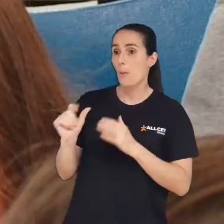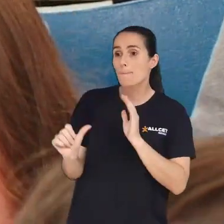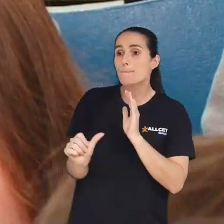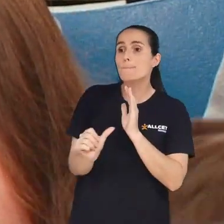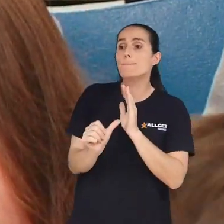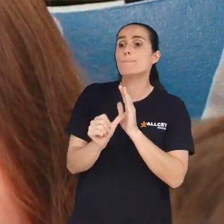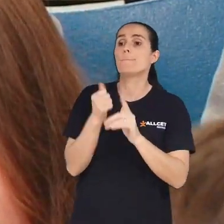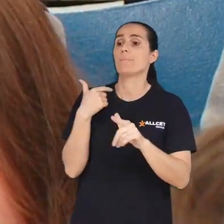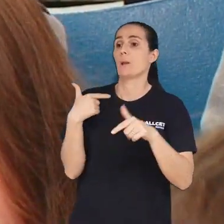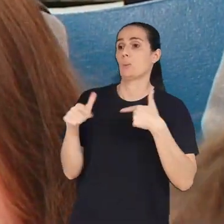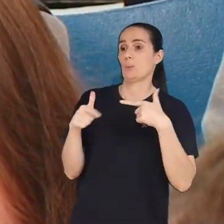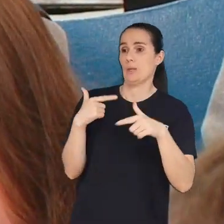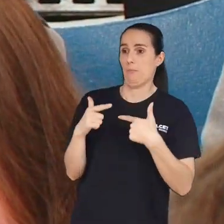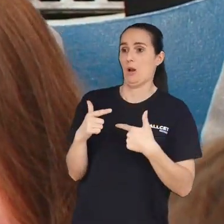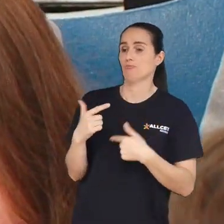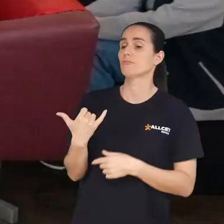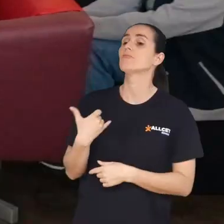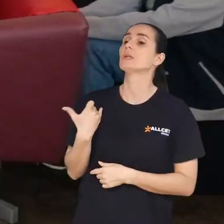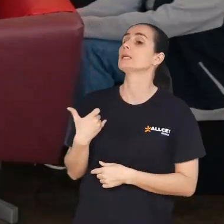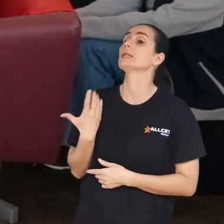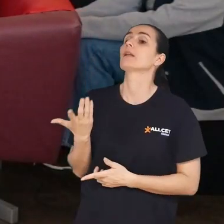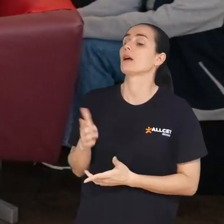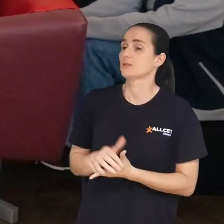primeiro emprego? Quantos anos você tinha?